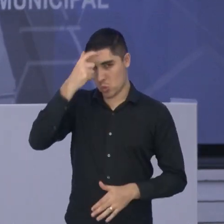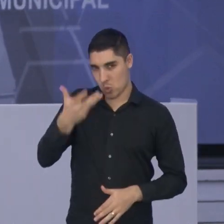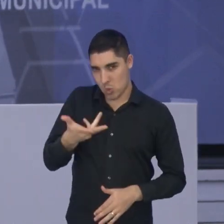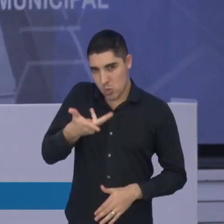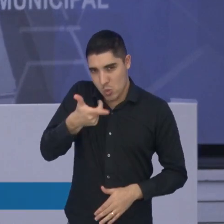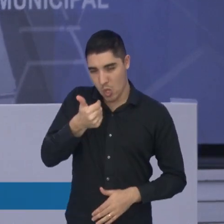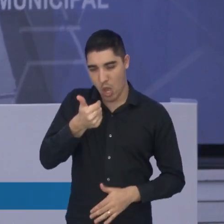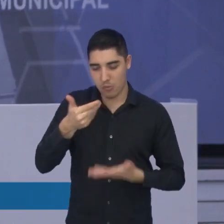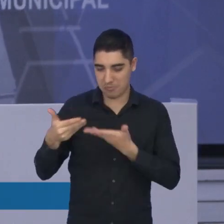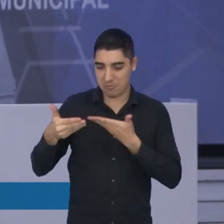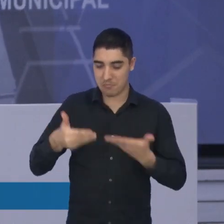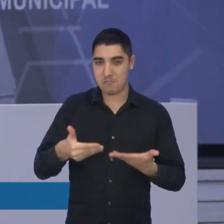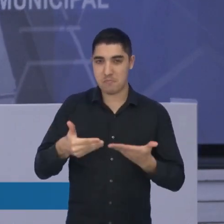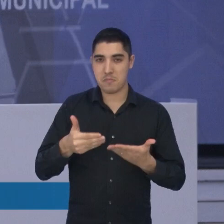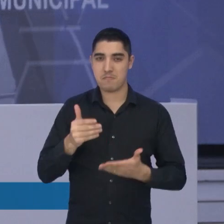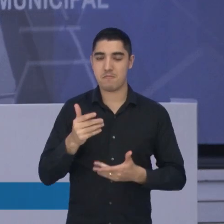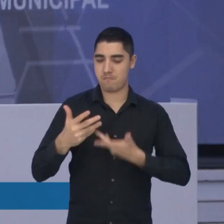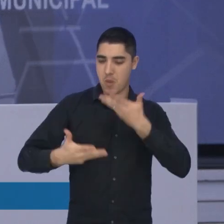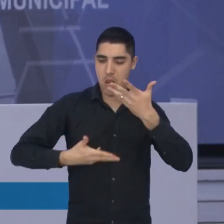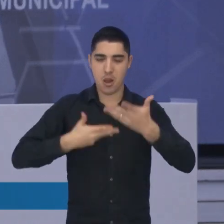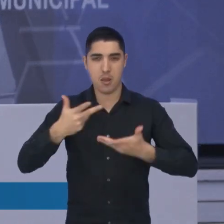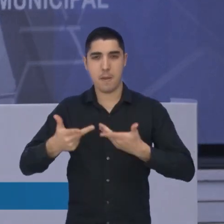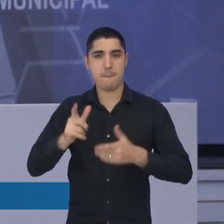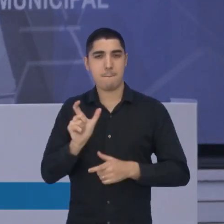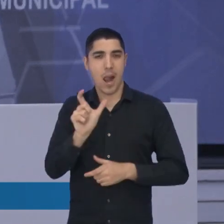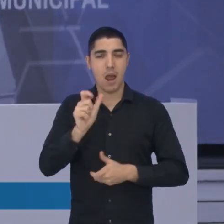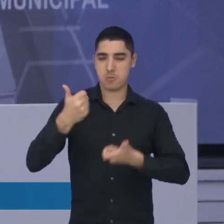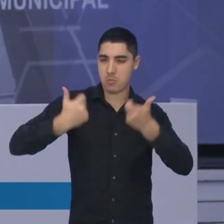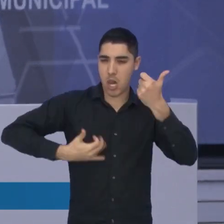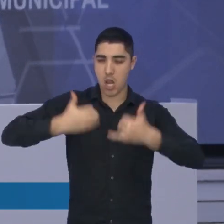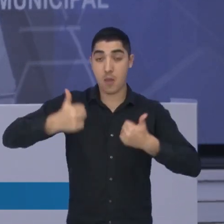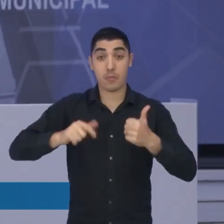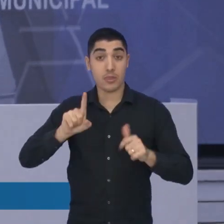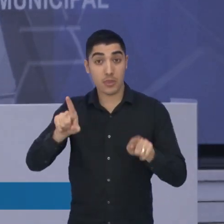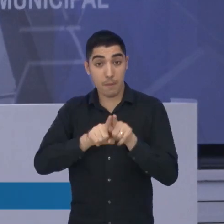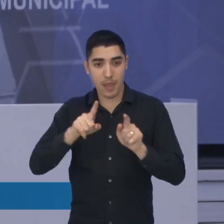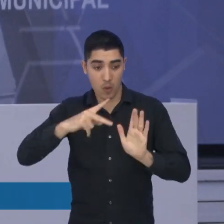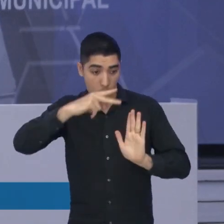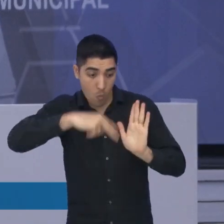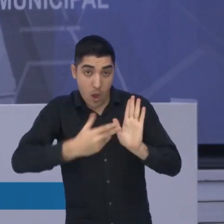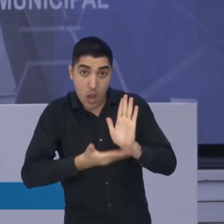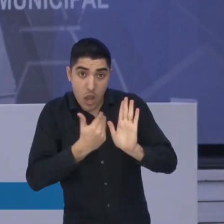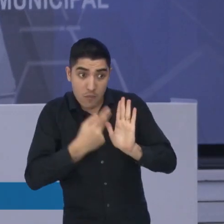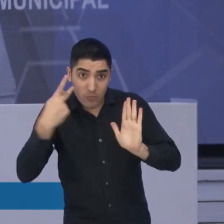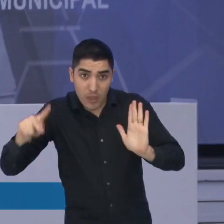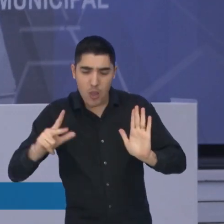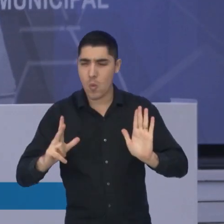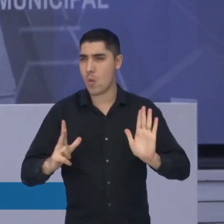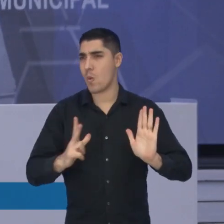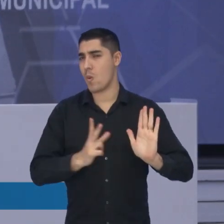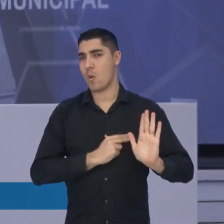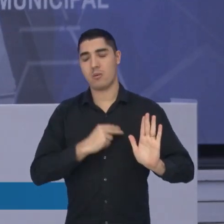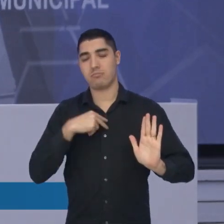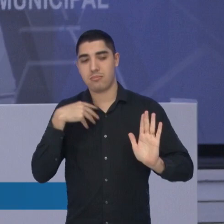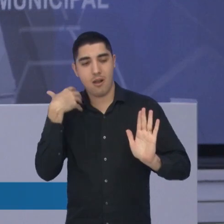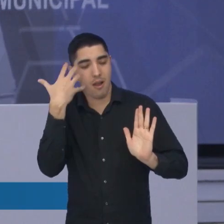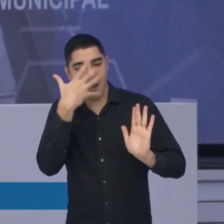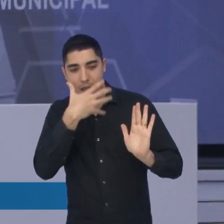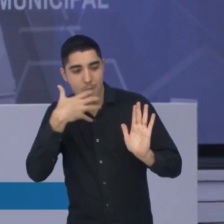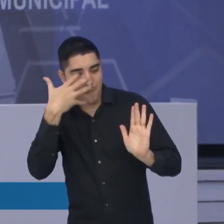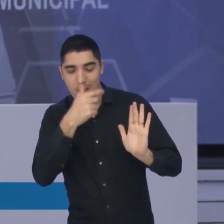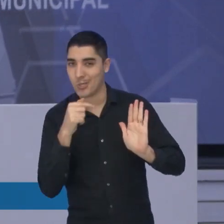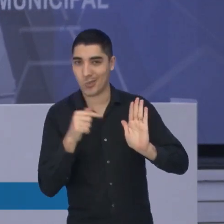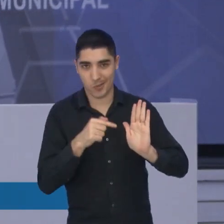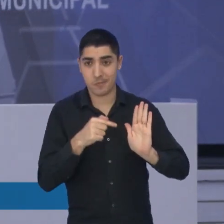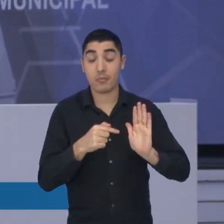possui o dom do encantamento. Quando a gente começa a ler os livros que ele escreveu, não consegue mais parar. E como dito aqui, ele